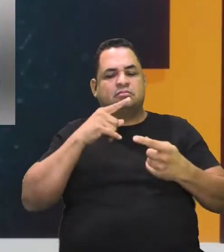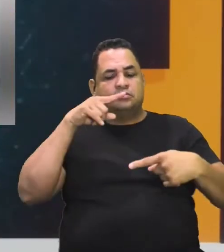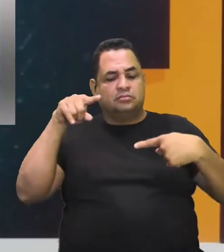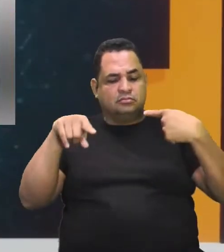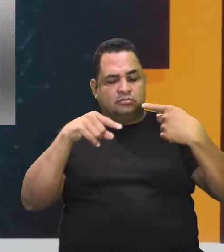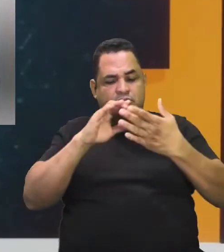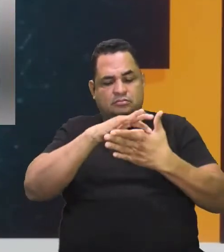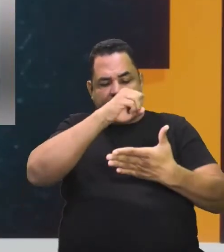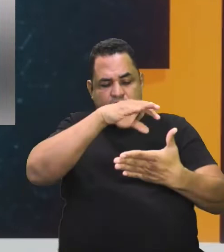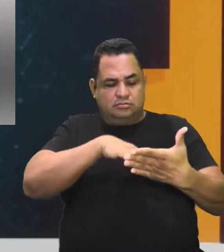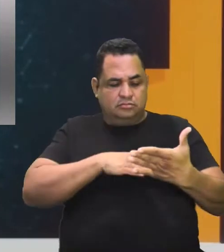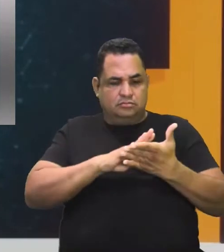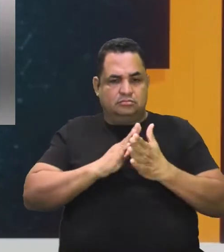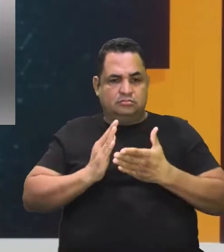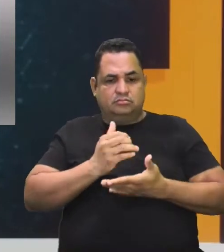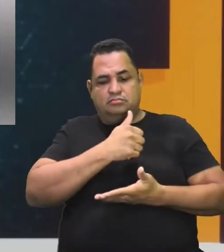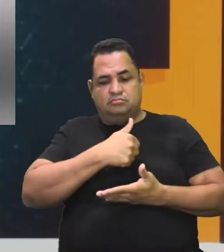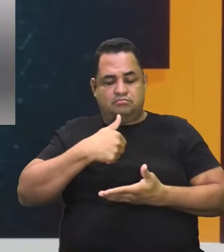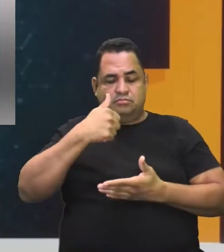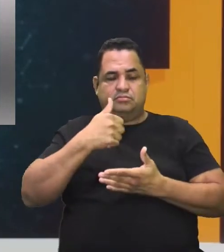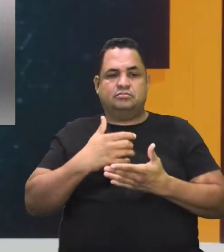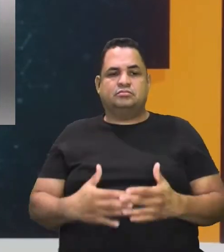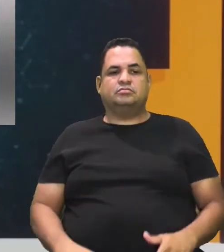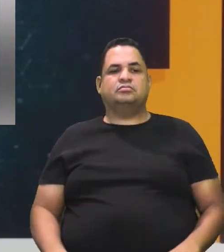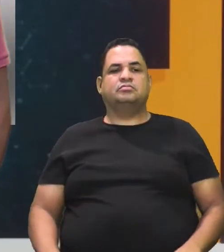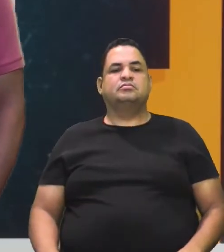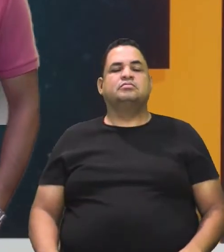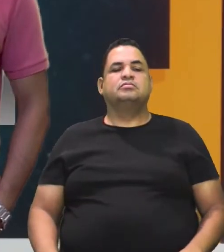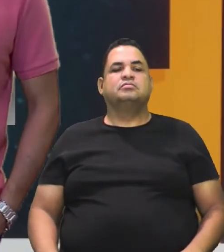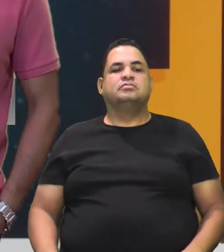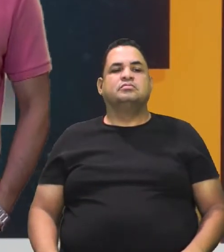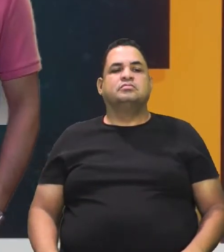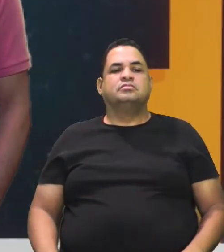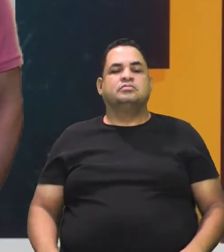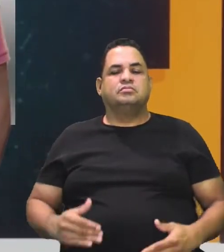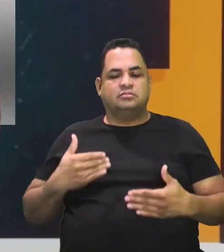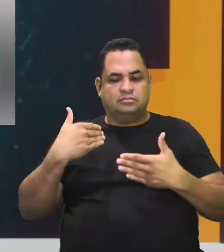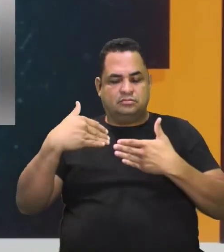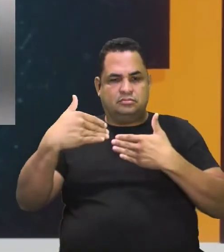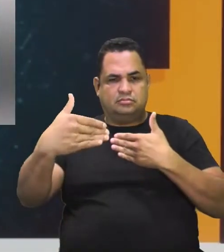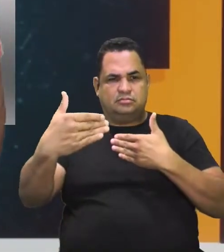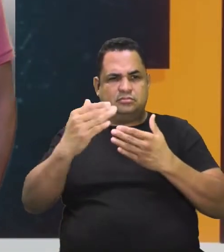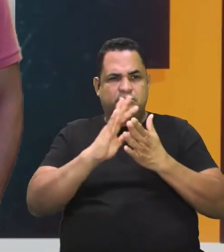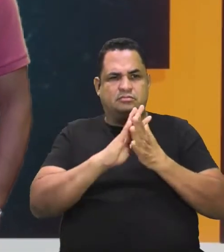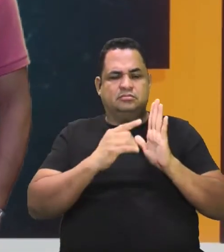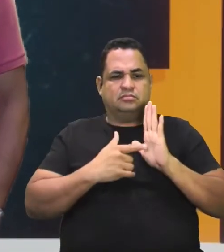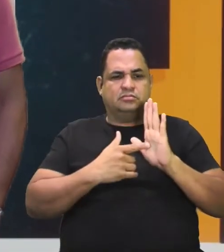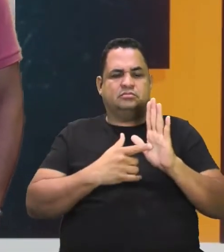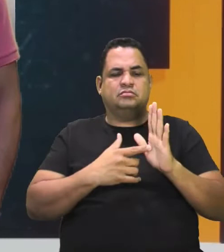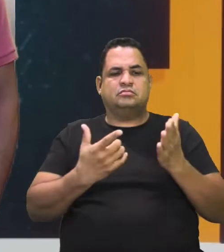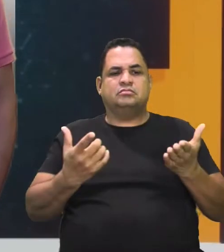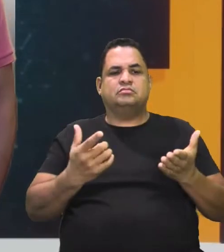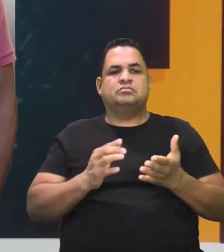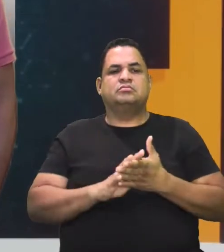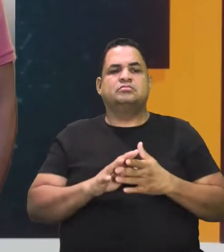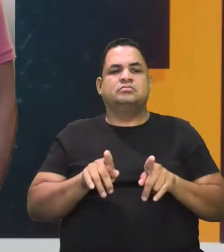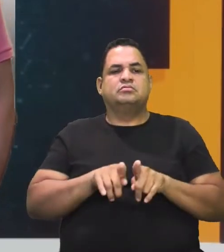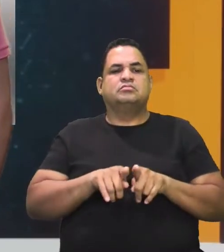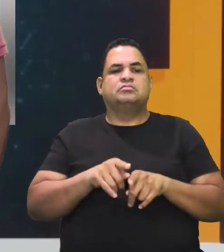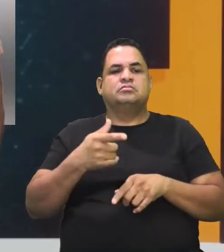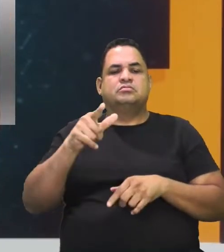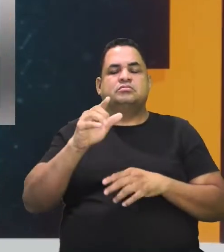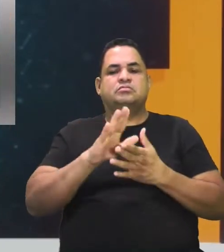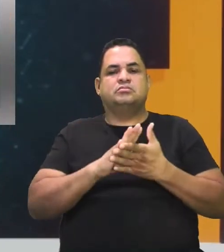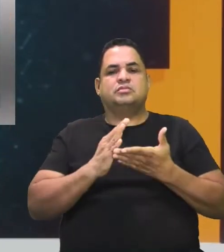nas alternativas, que é o caminho, é o rumo, tá bom? Então vamos avançar, né? A gente falou que ia mostrar isso de várias formas, então a gente tem